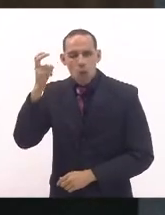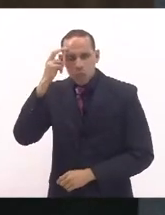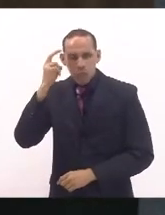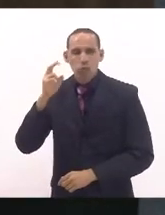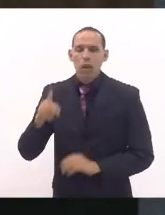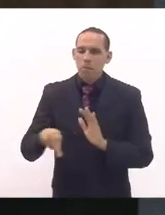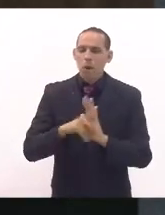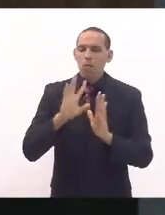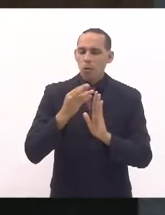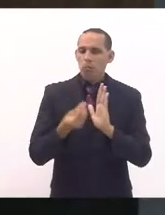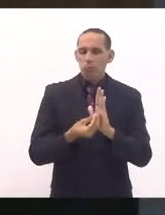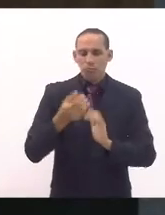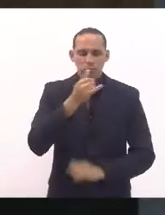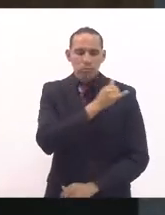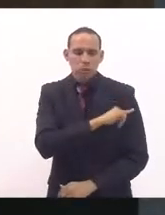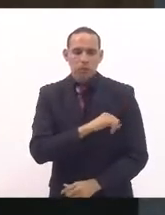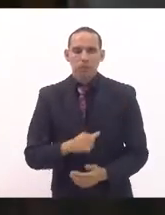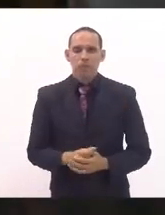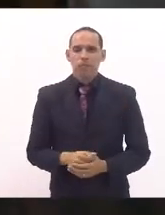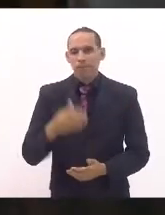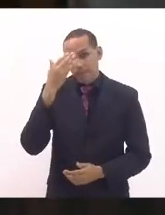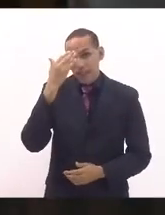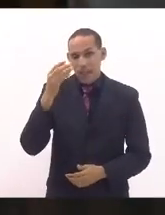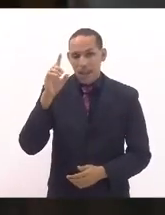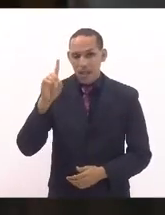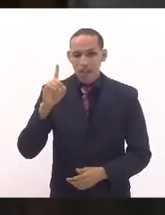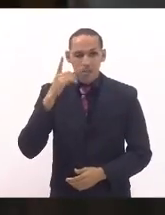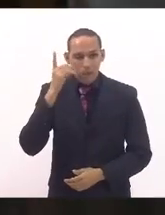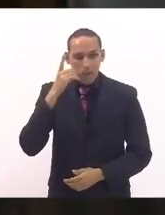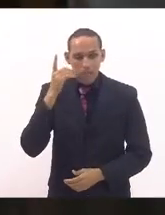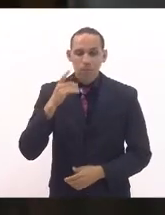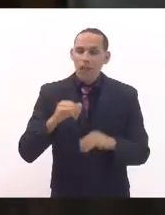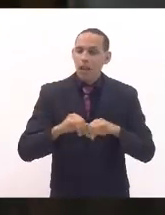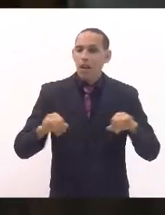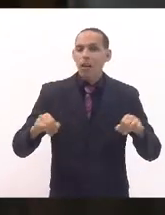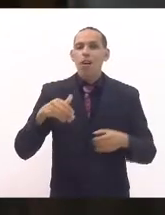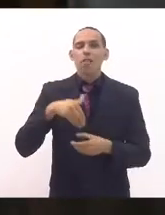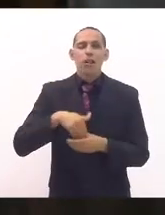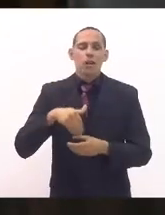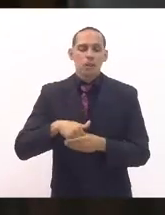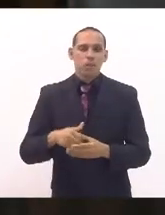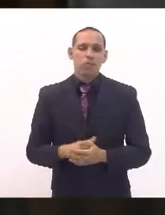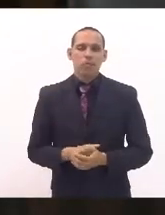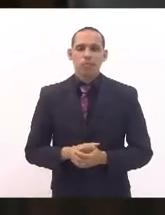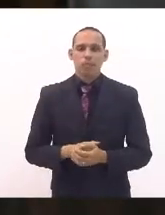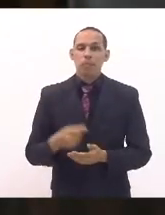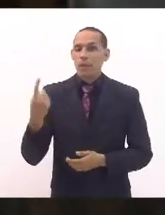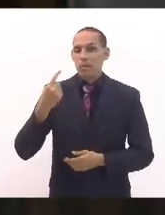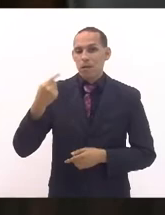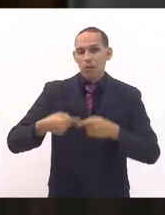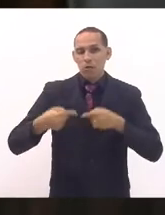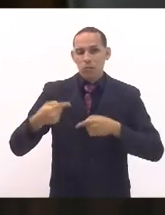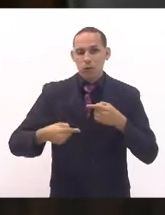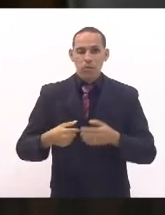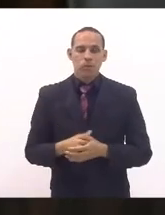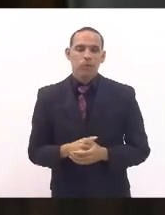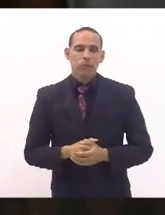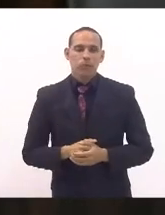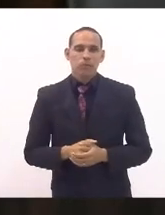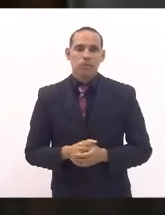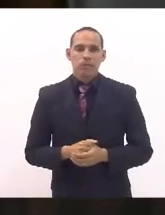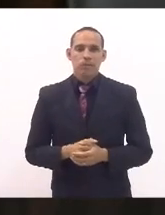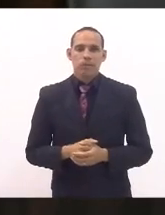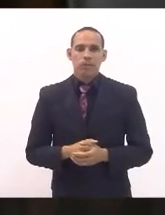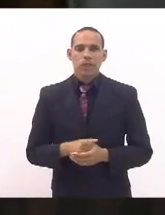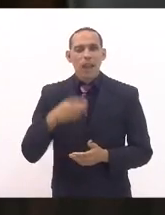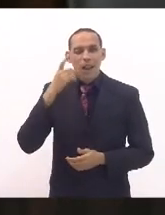dos quilombos no Estado do Rio de Janeiro. Obrigada, deputada. Anuncio, em votação, em primeira discussão,